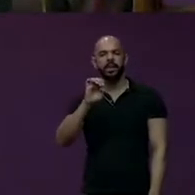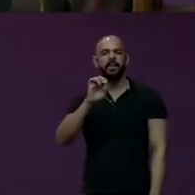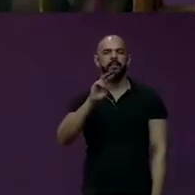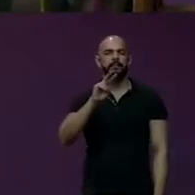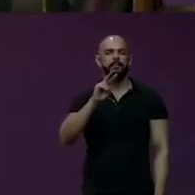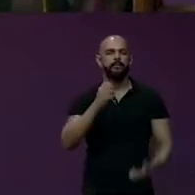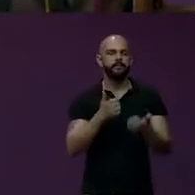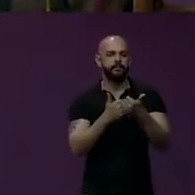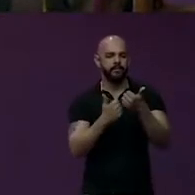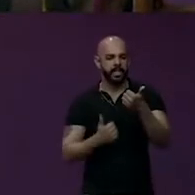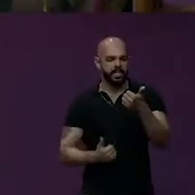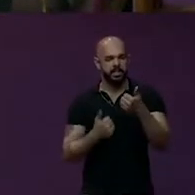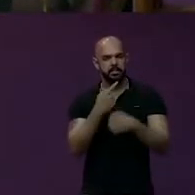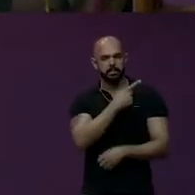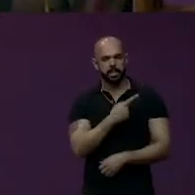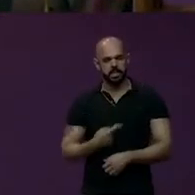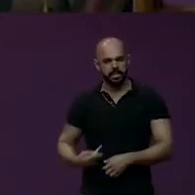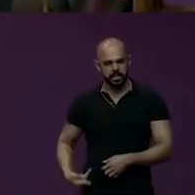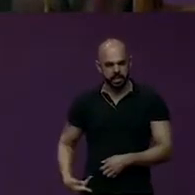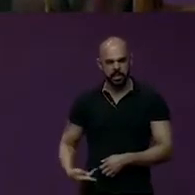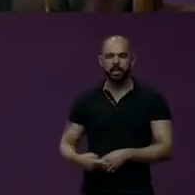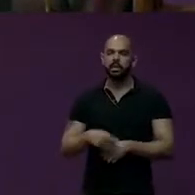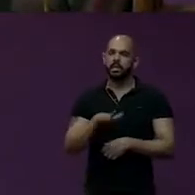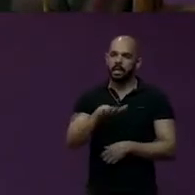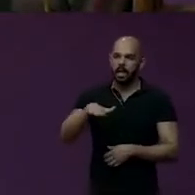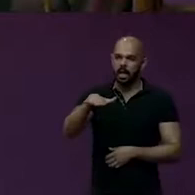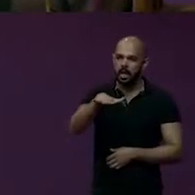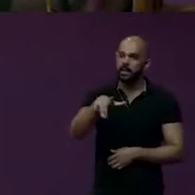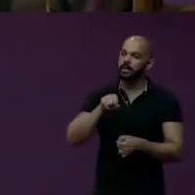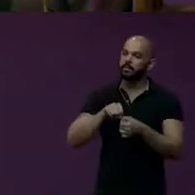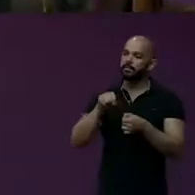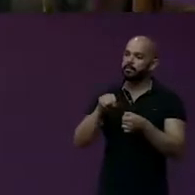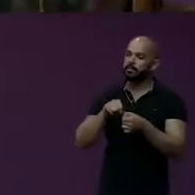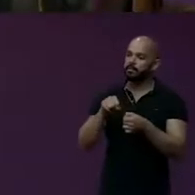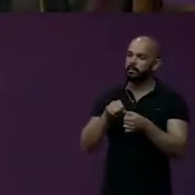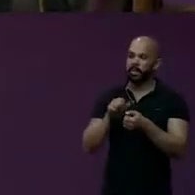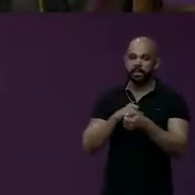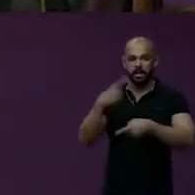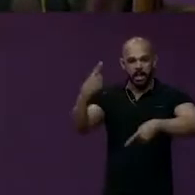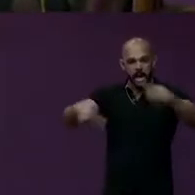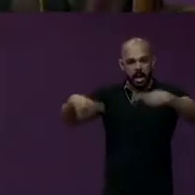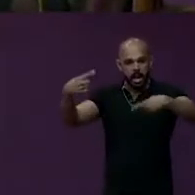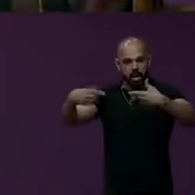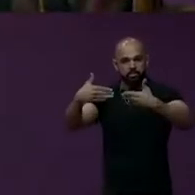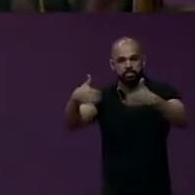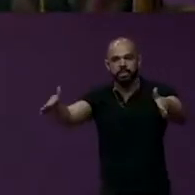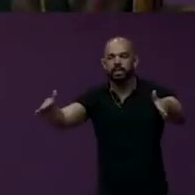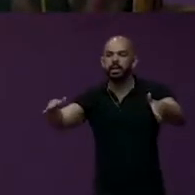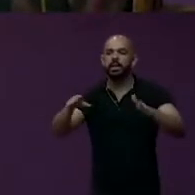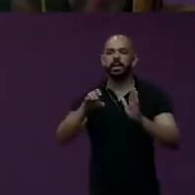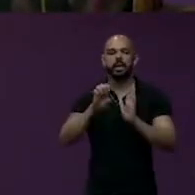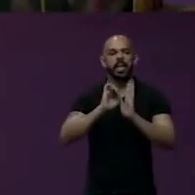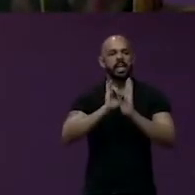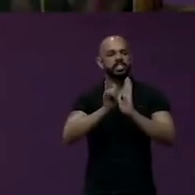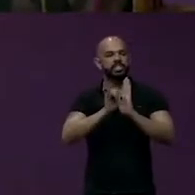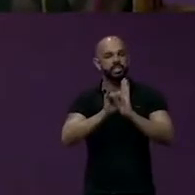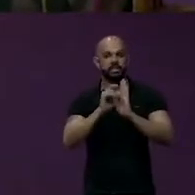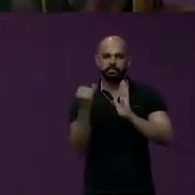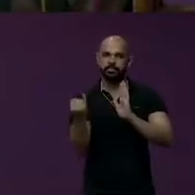essa área. E o que nós vamos fazer um lançamento com o debate de editais que eu acho que são